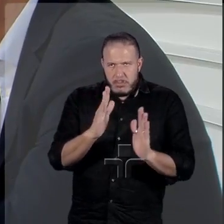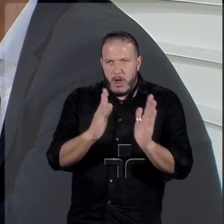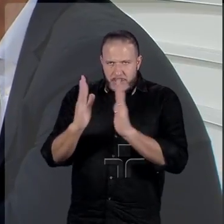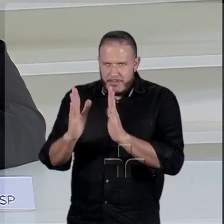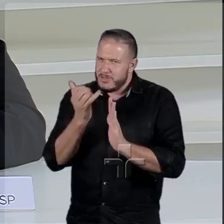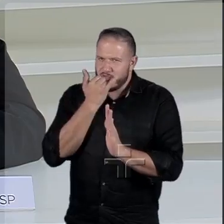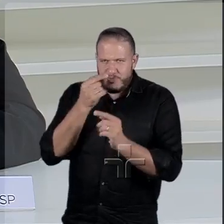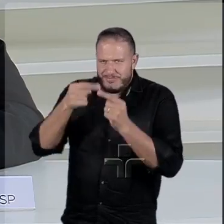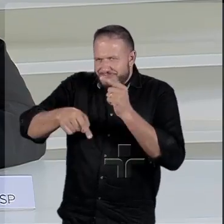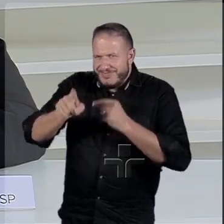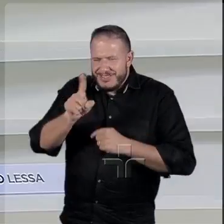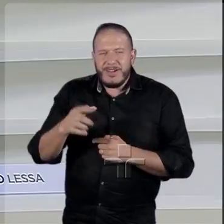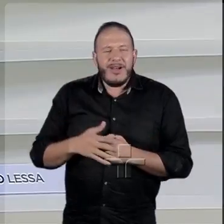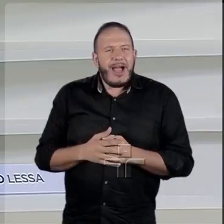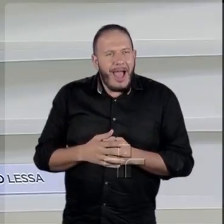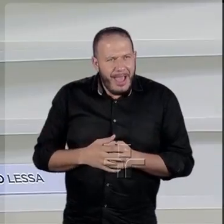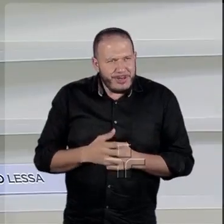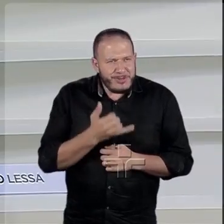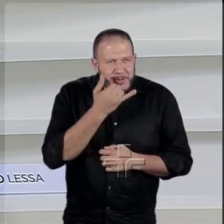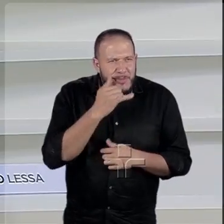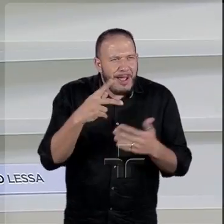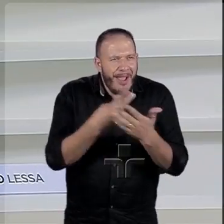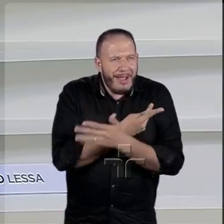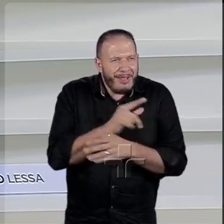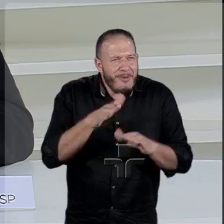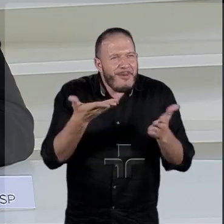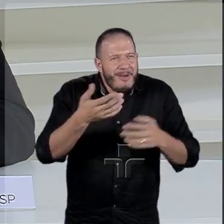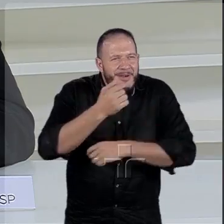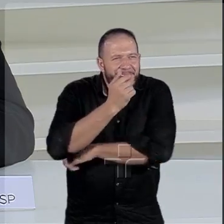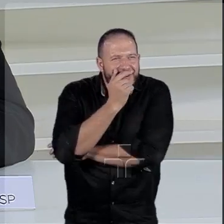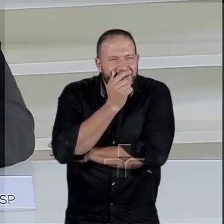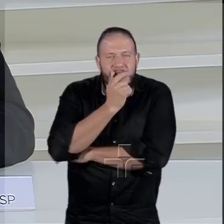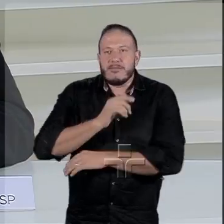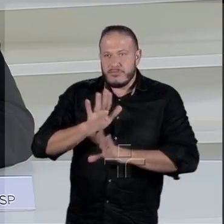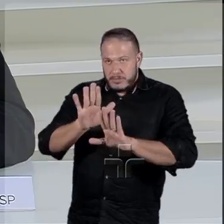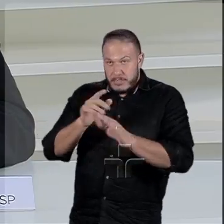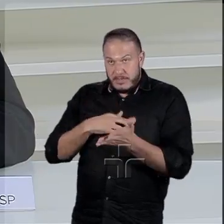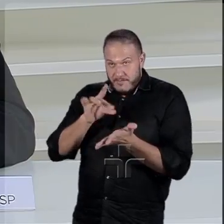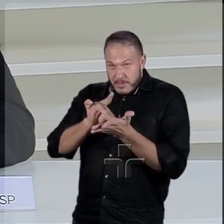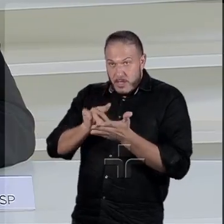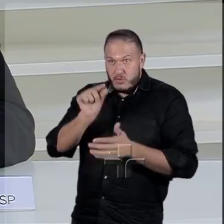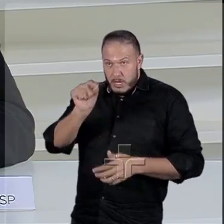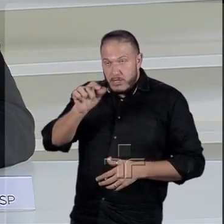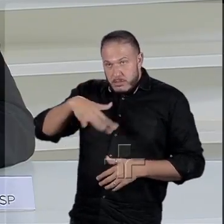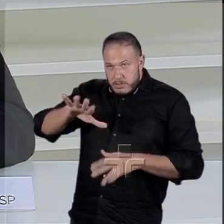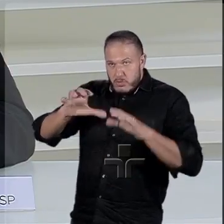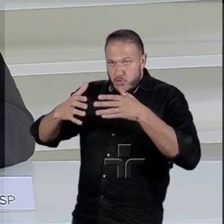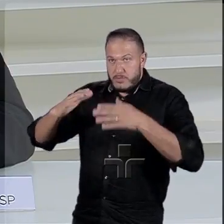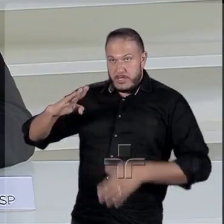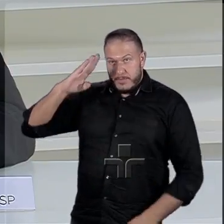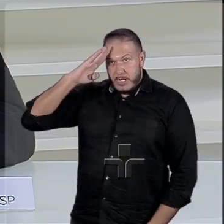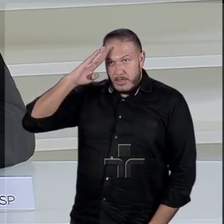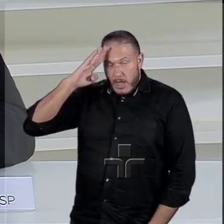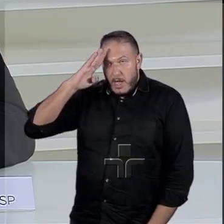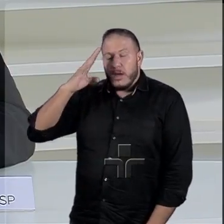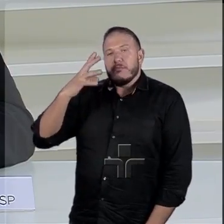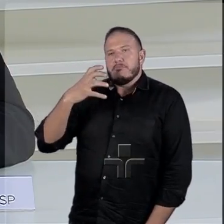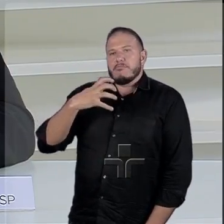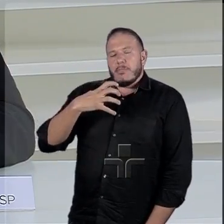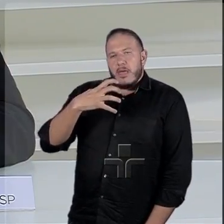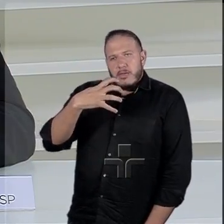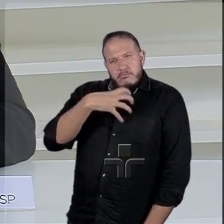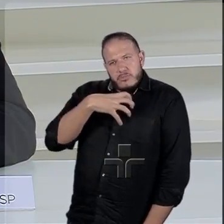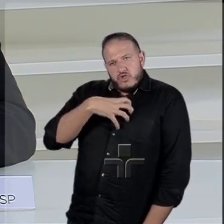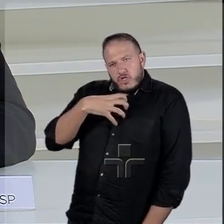não. Qual é a parte errada? Não, a verdade é que os militares, veja só, eles têm um sistema